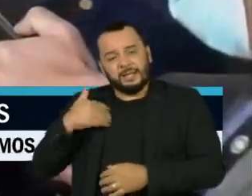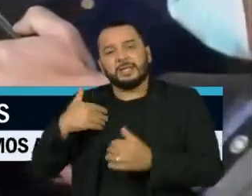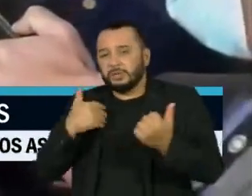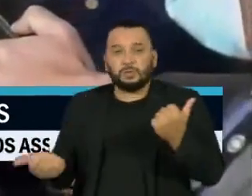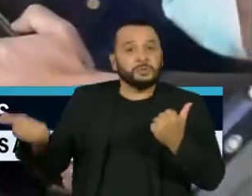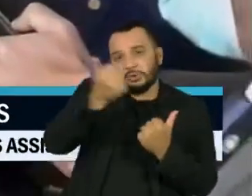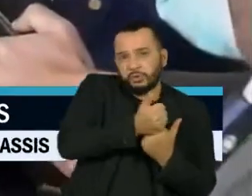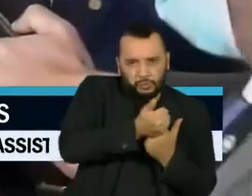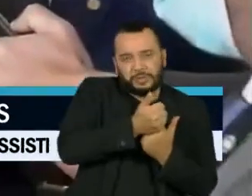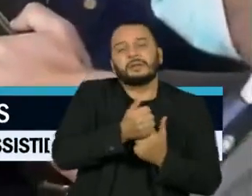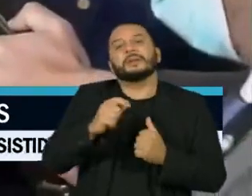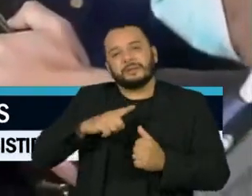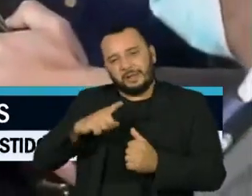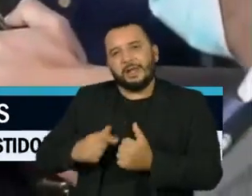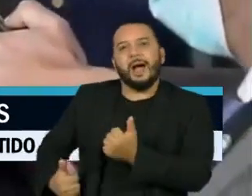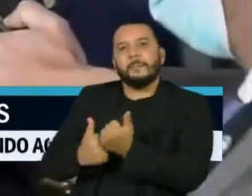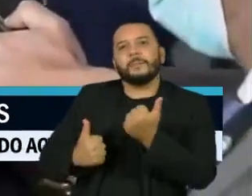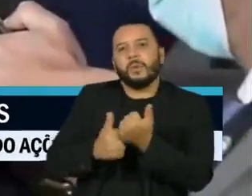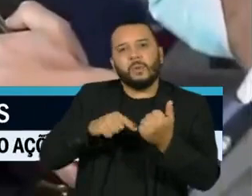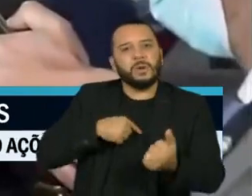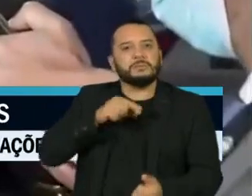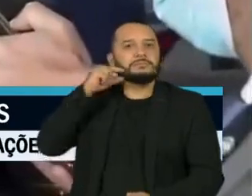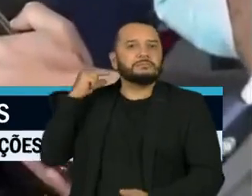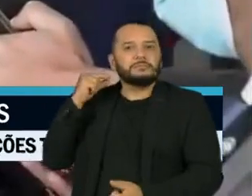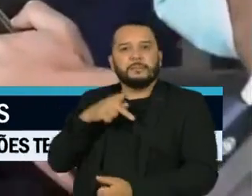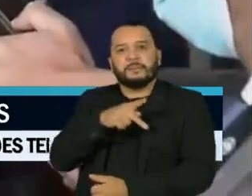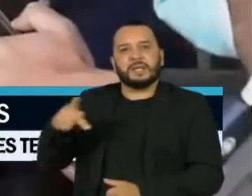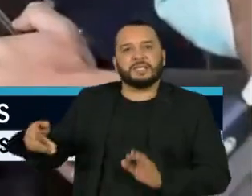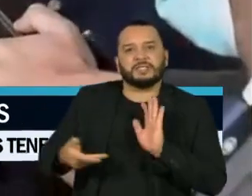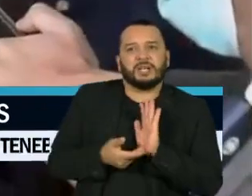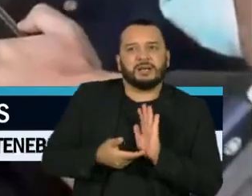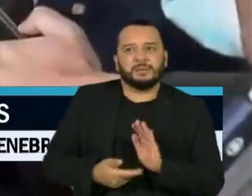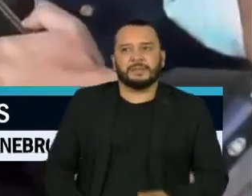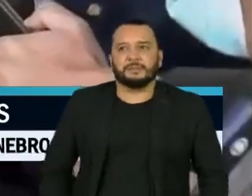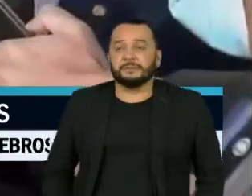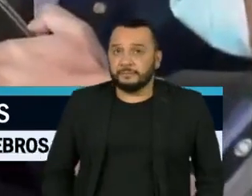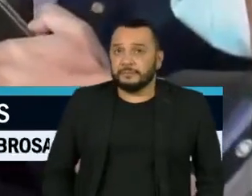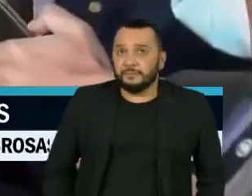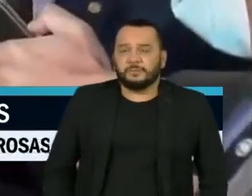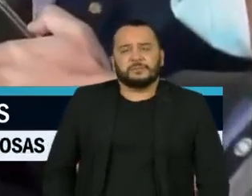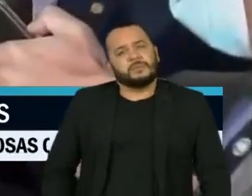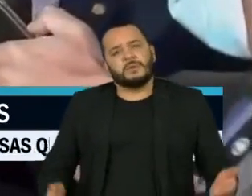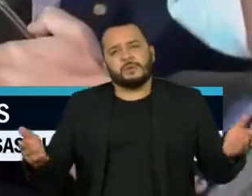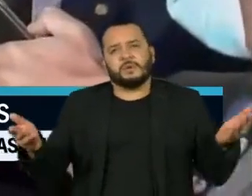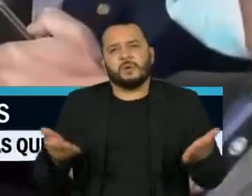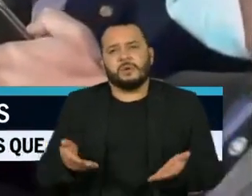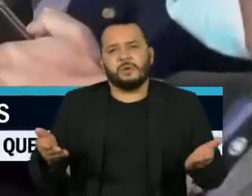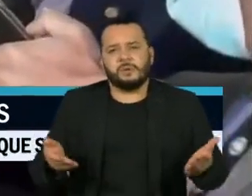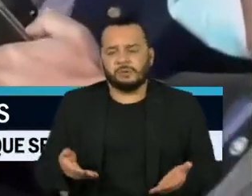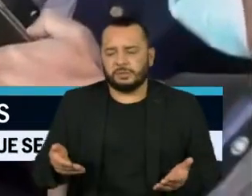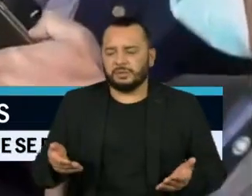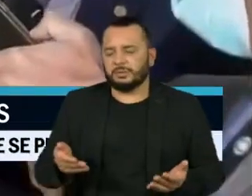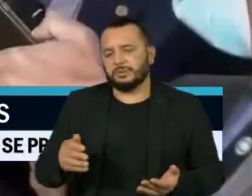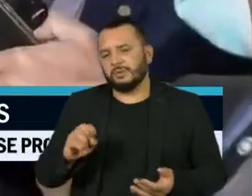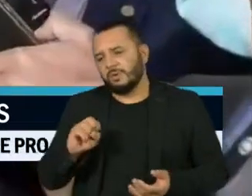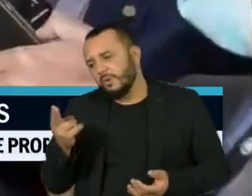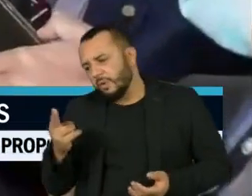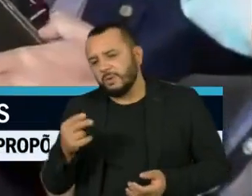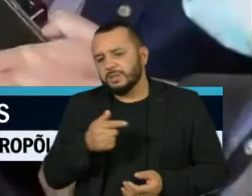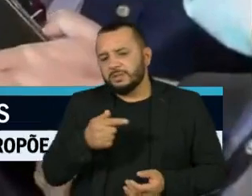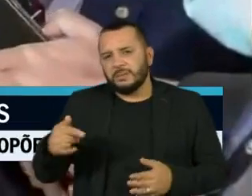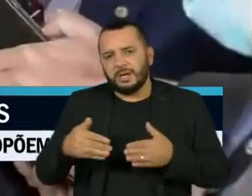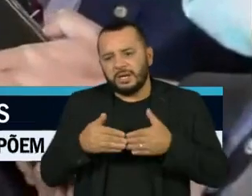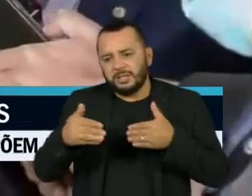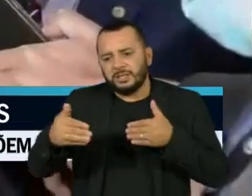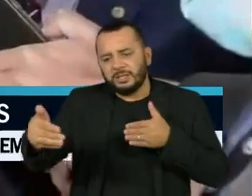do presidente da Câmara, deputado Arthur Lira. Hoje, ou começo da semana, se pudermos hoje, para que discutamos